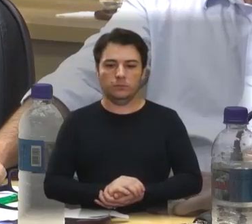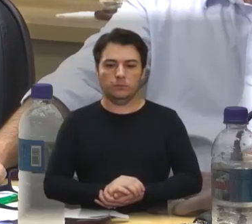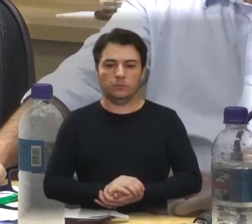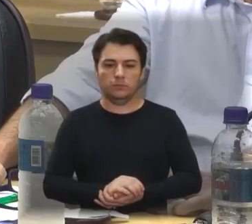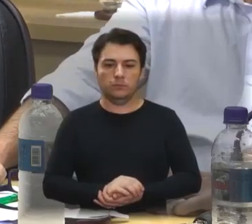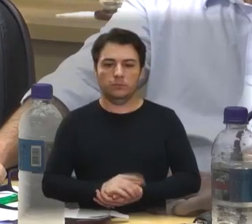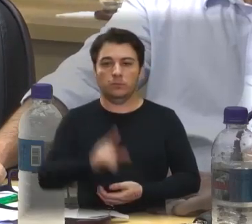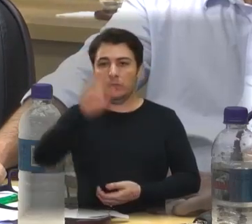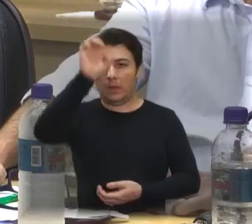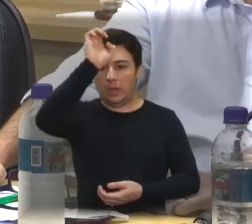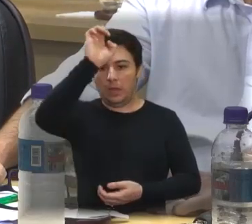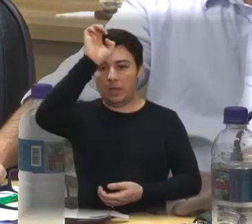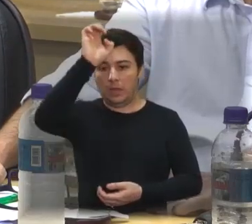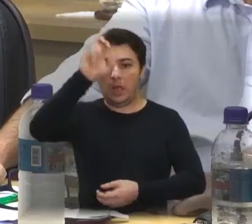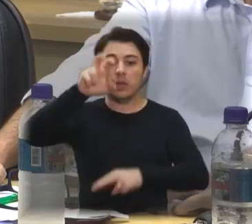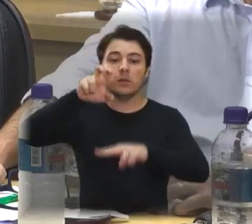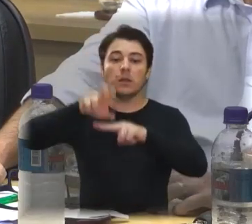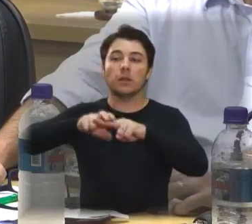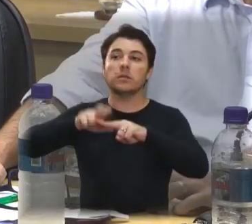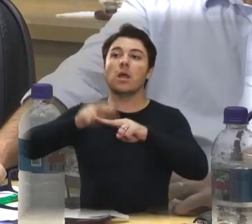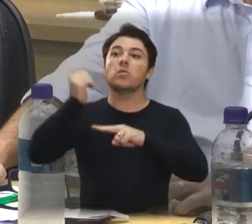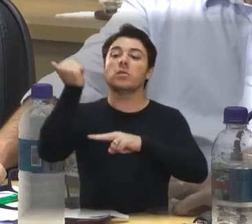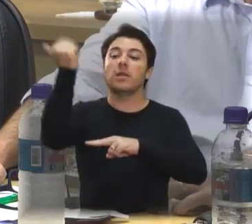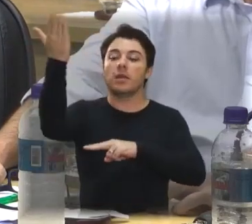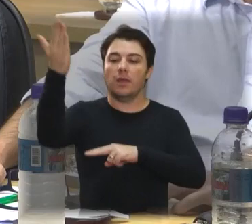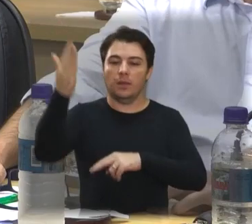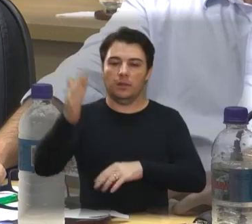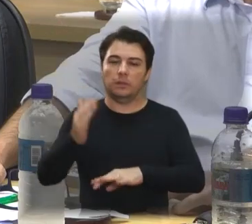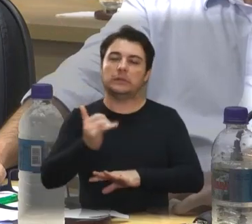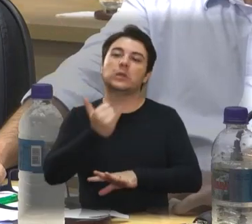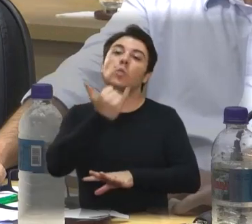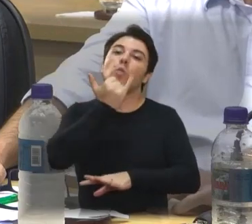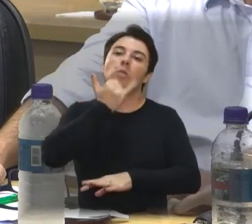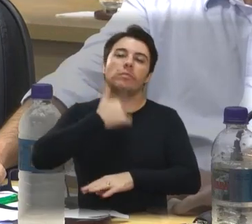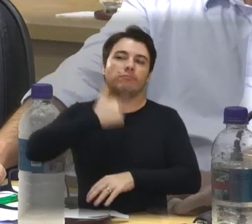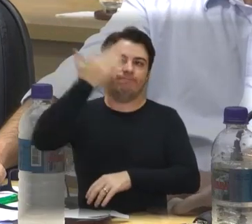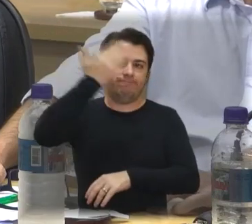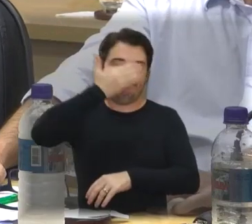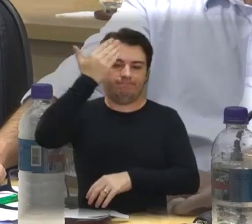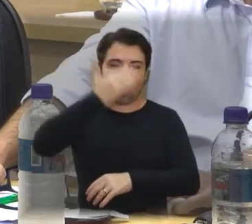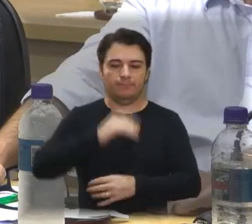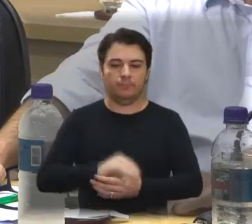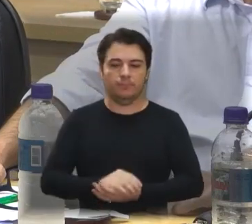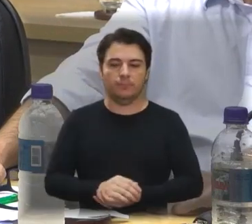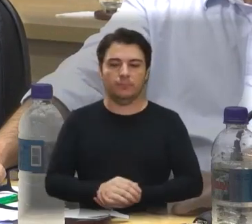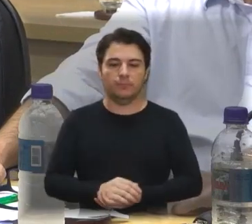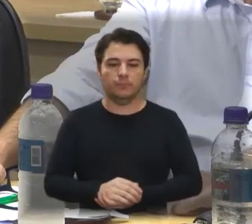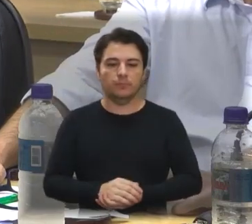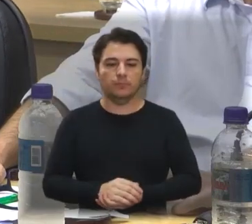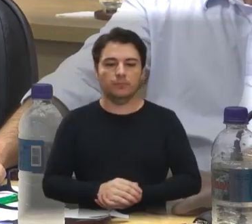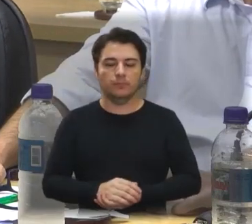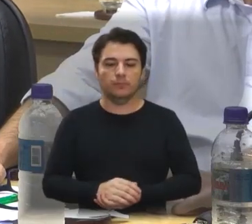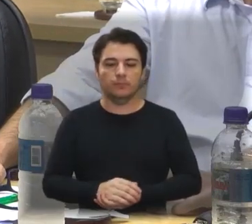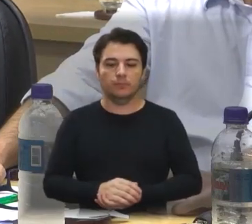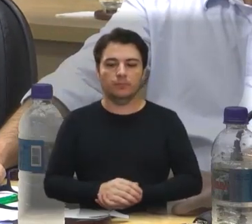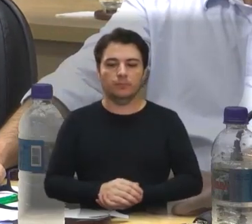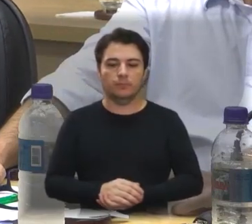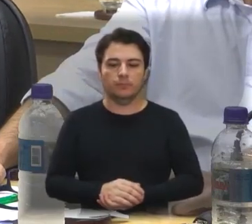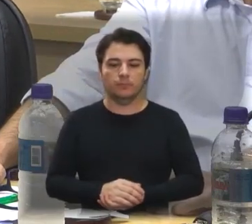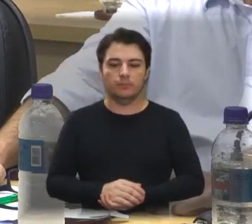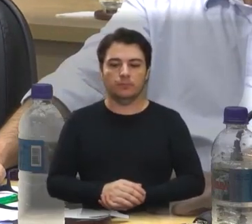o vereador Elias chediek que está sentado ali atrás perdão vereadores desse Jaque tava traído